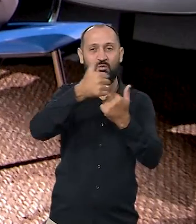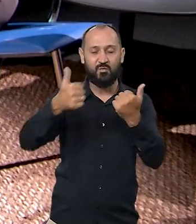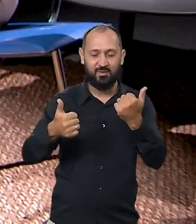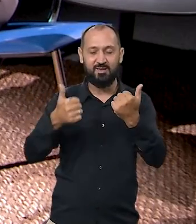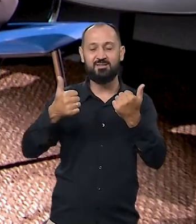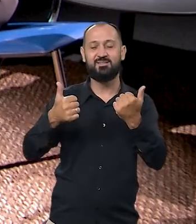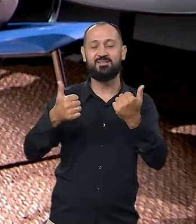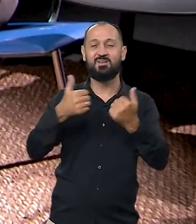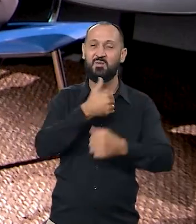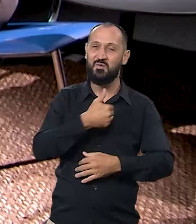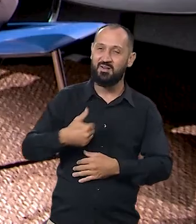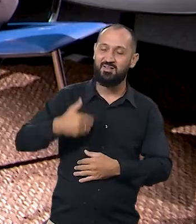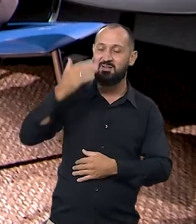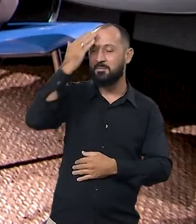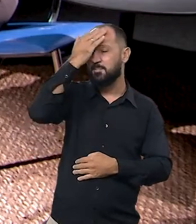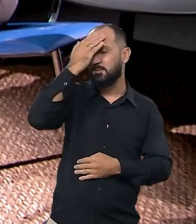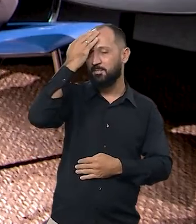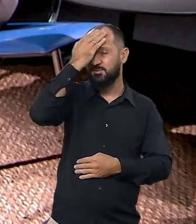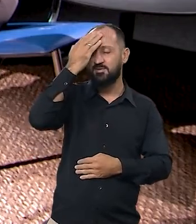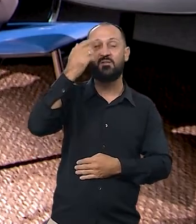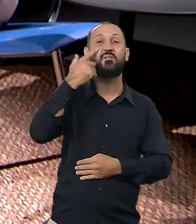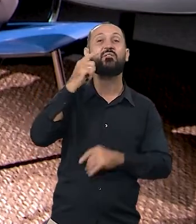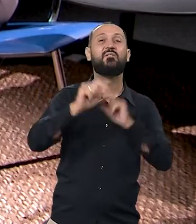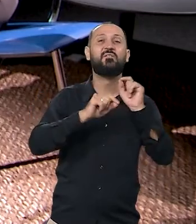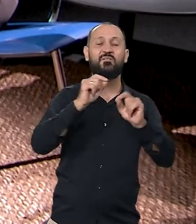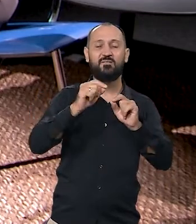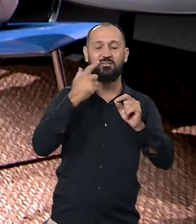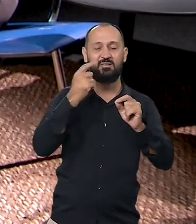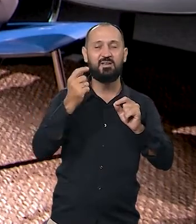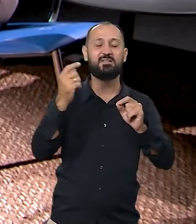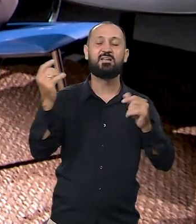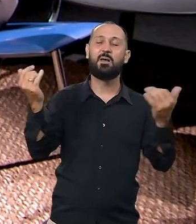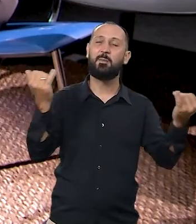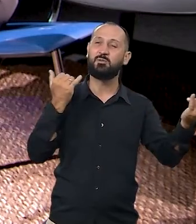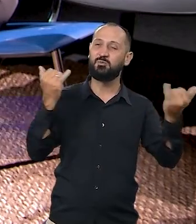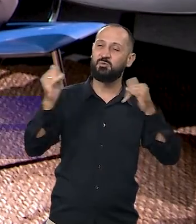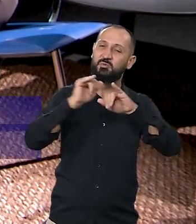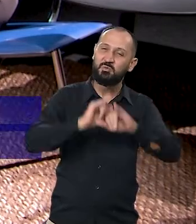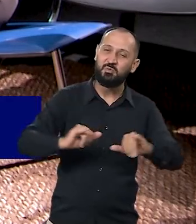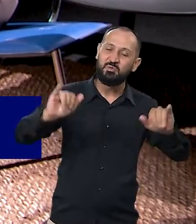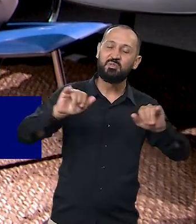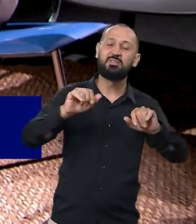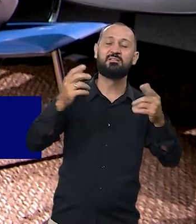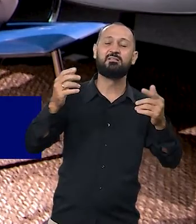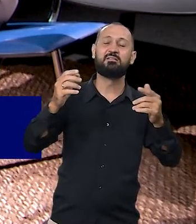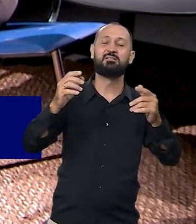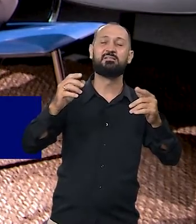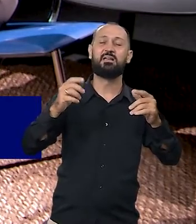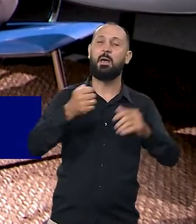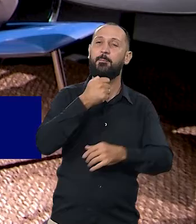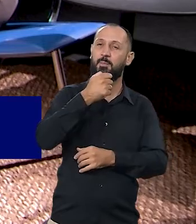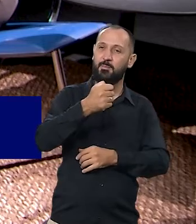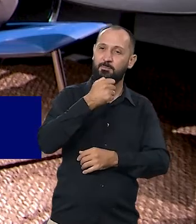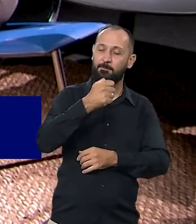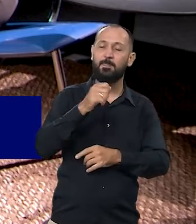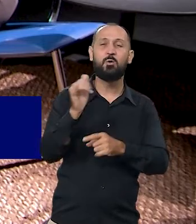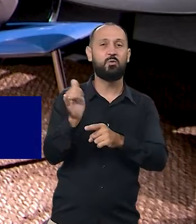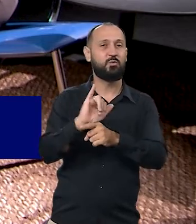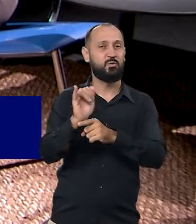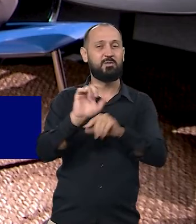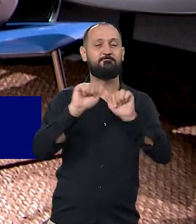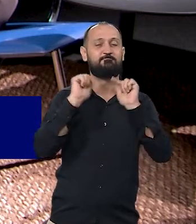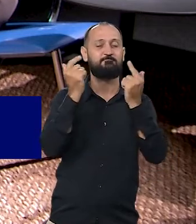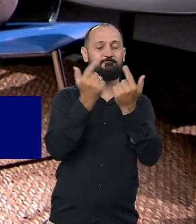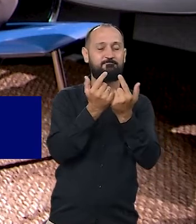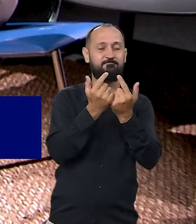vice-governador José Carlos Barbosa. Barbosinha, acompanhe então mais notícias e outros materiais no nosso